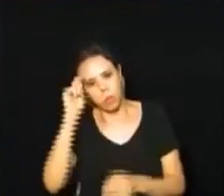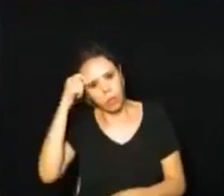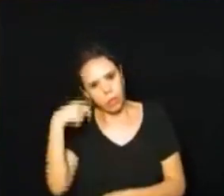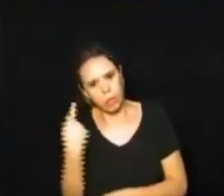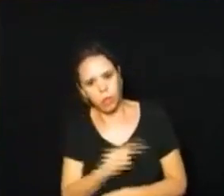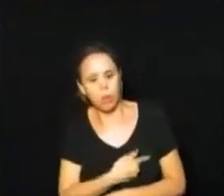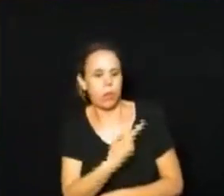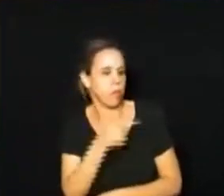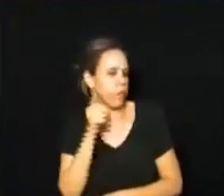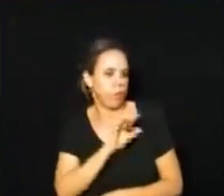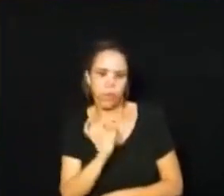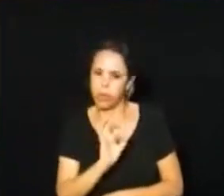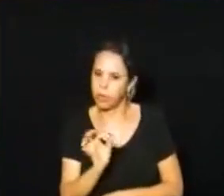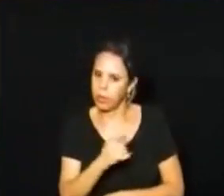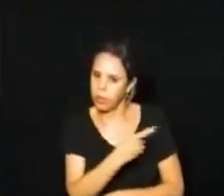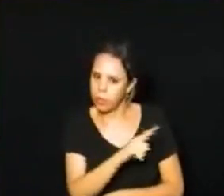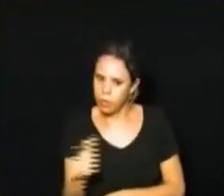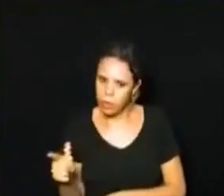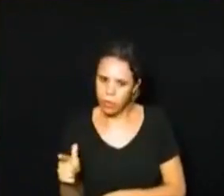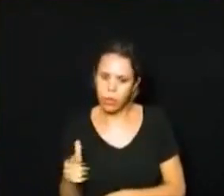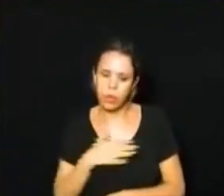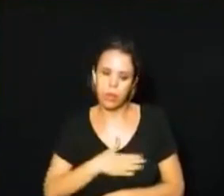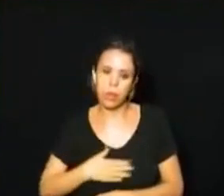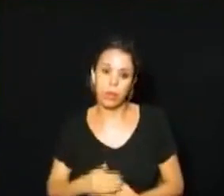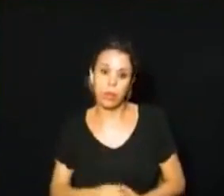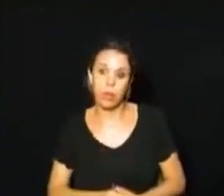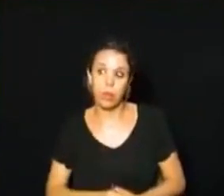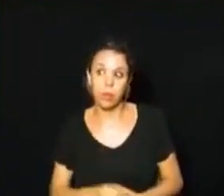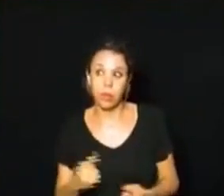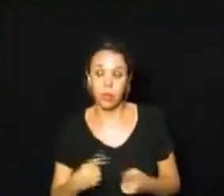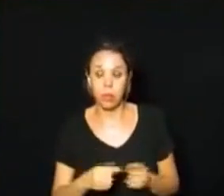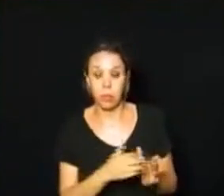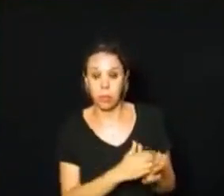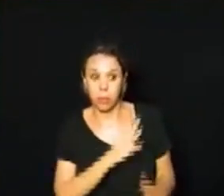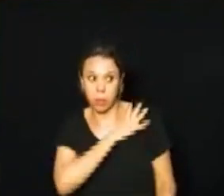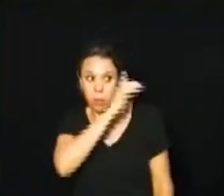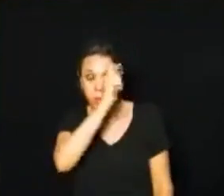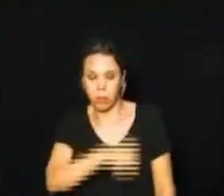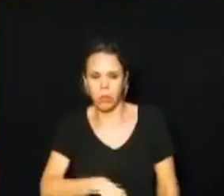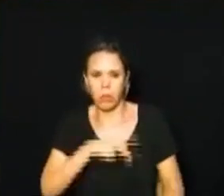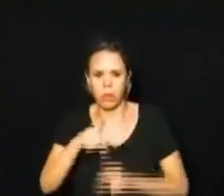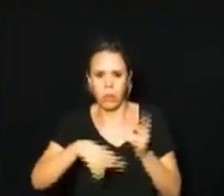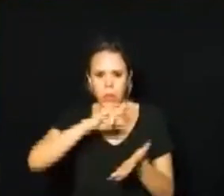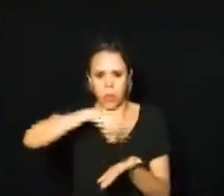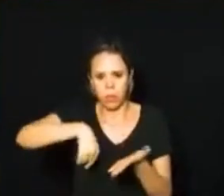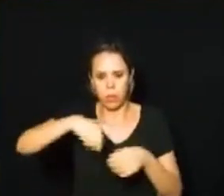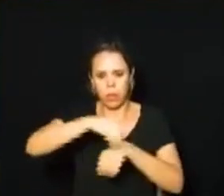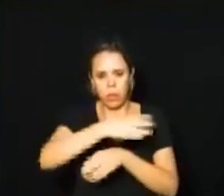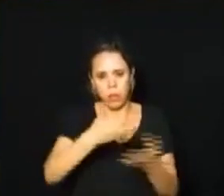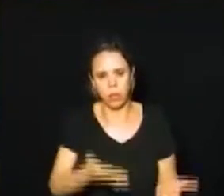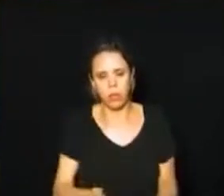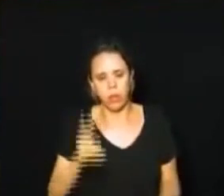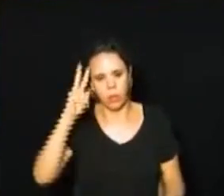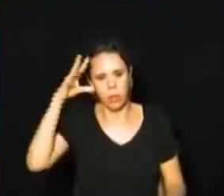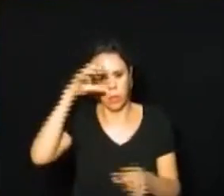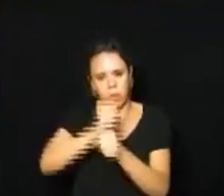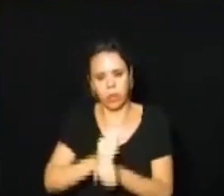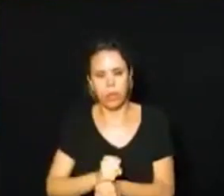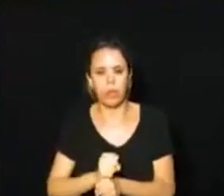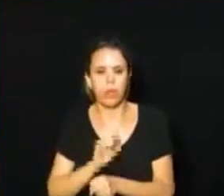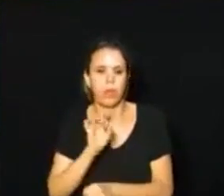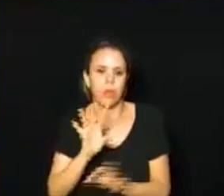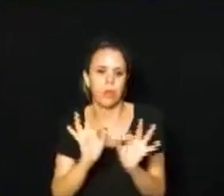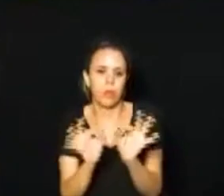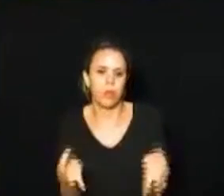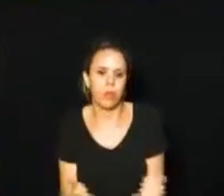Negra não conseguimos ter esse privilégio Porque durante a ditadura todos os documentos que traziam Nossa histórico